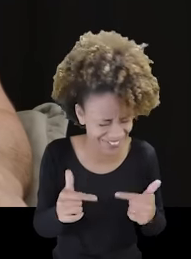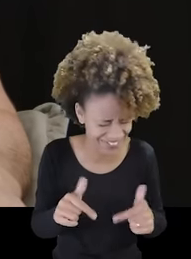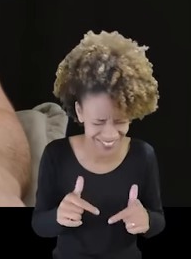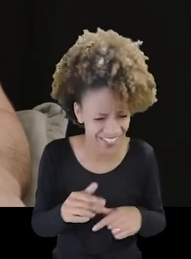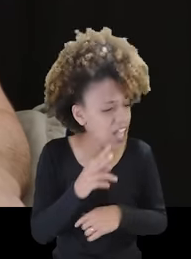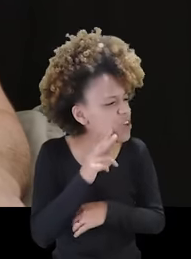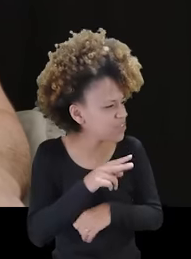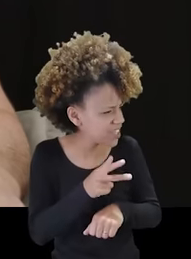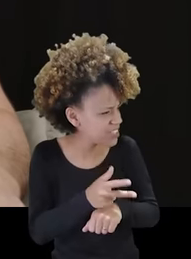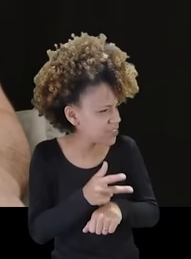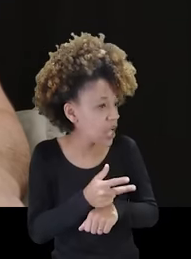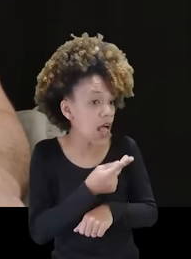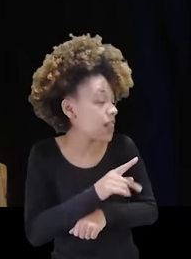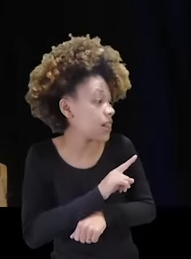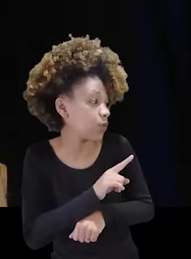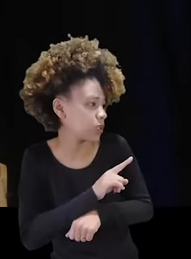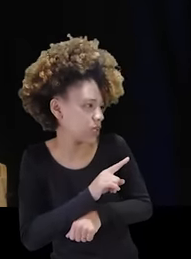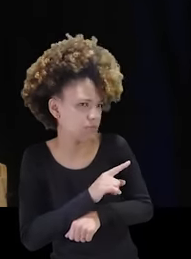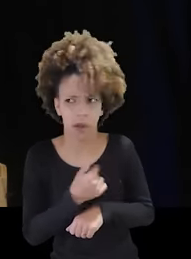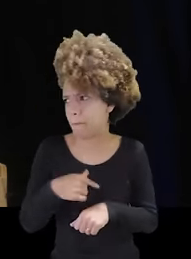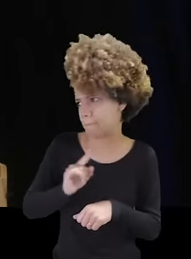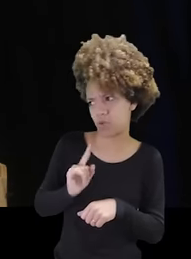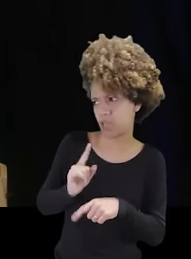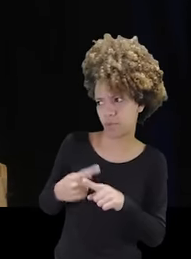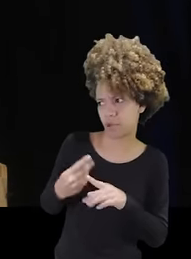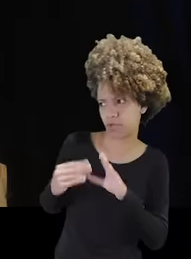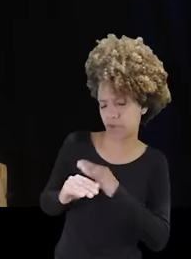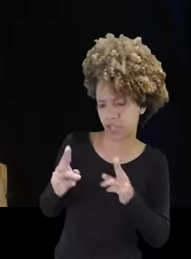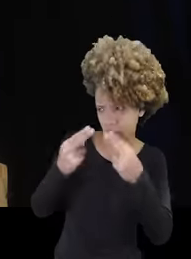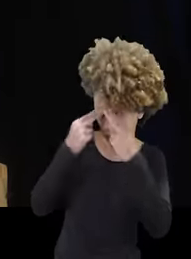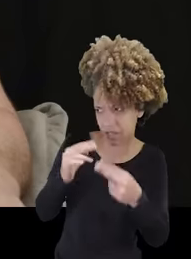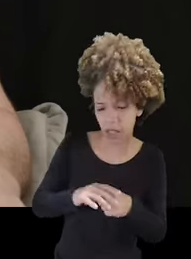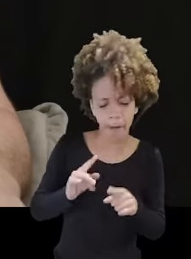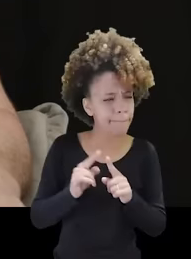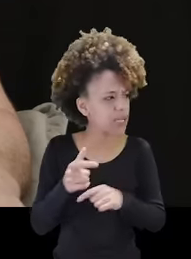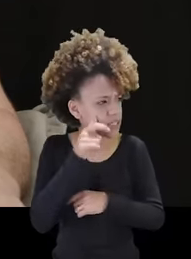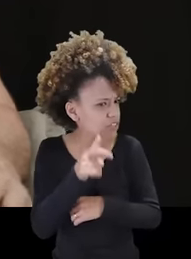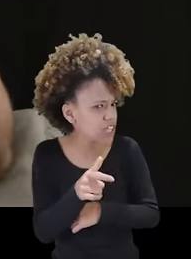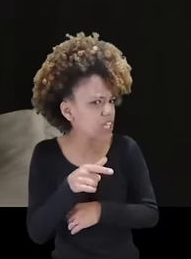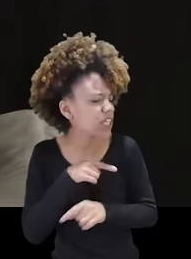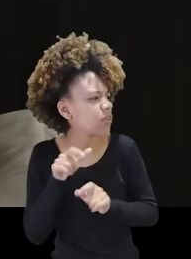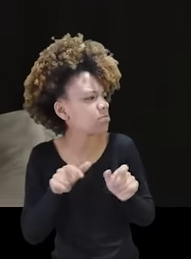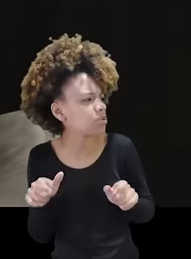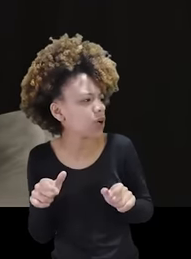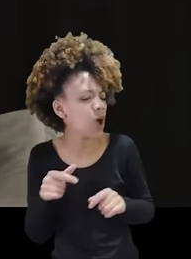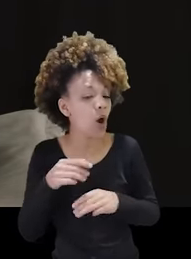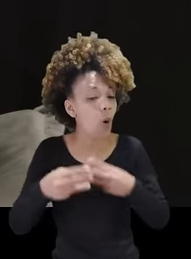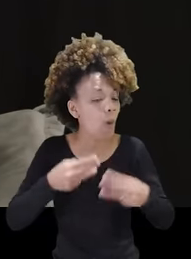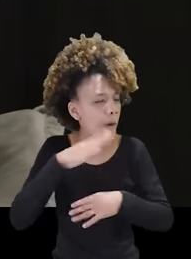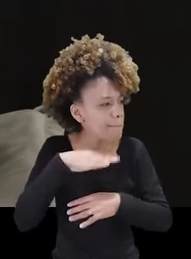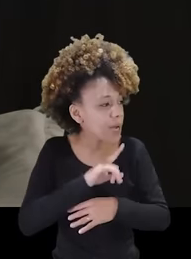eu vi esse vídeo não seu é ele quer falar não é meu não porque eu não postei que eu fiquei traumatizado eu vi que tem uns caras que na verdade